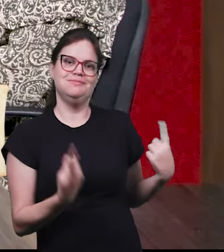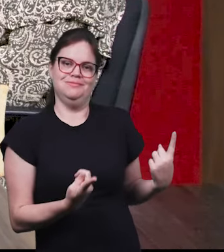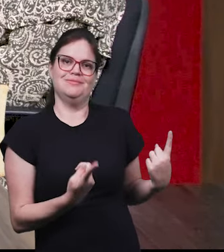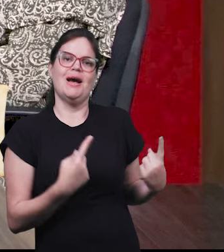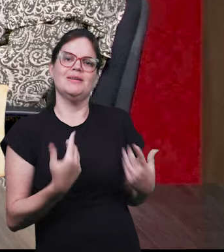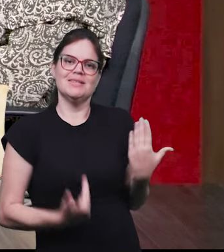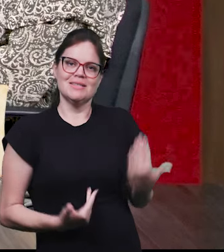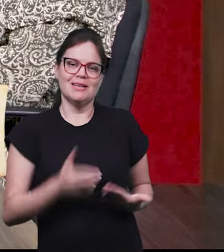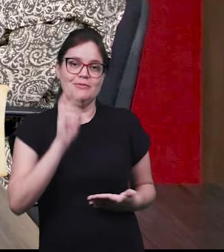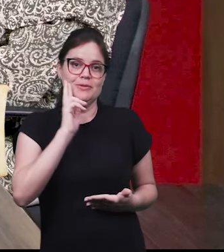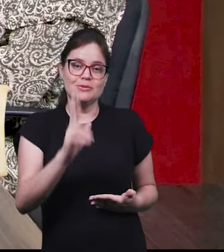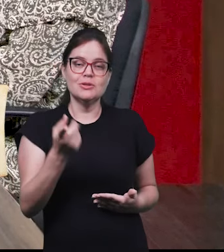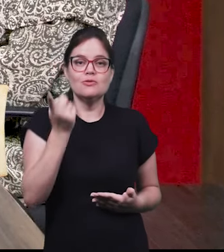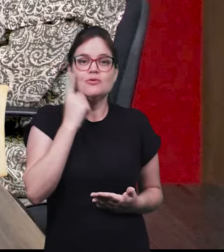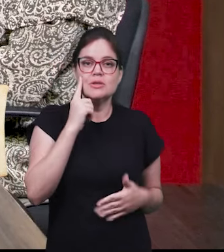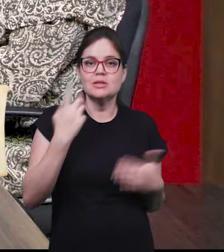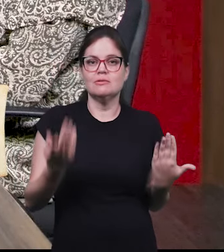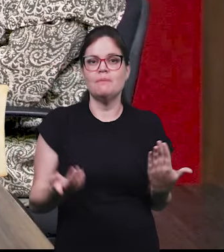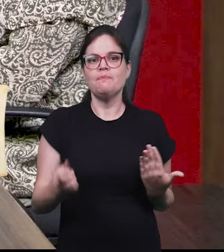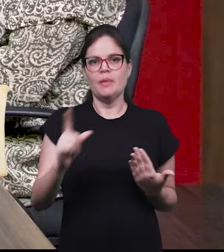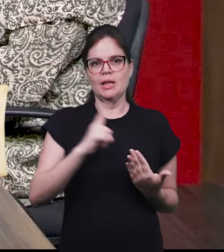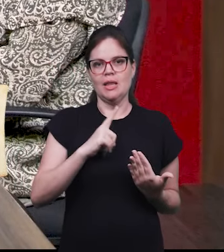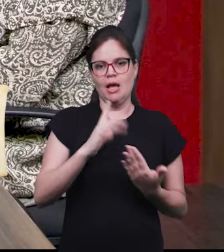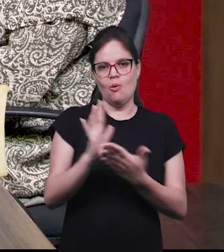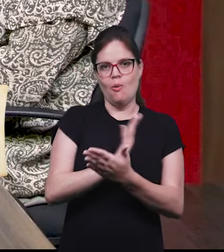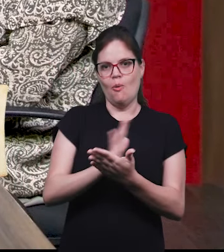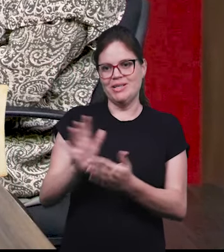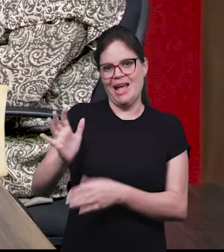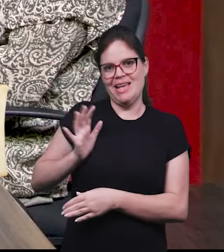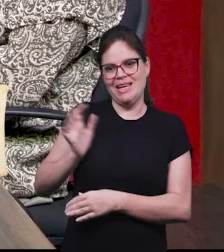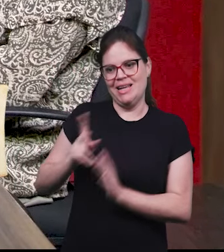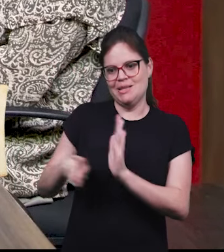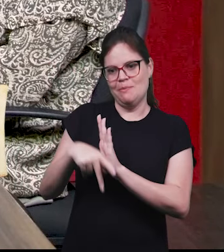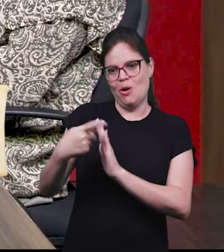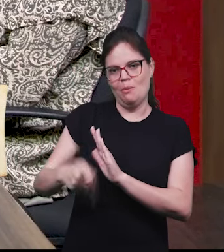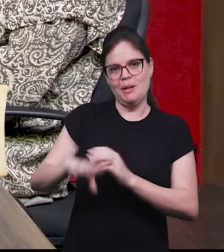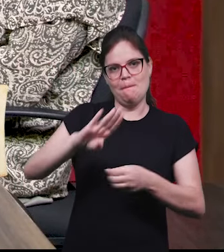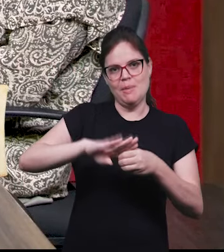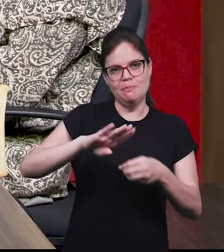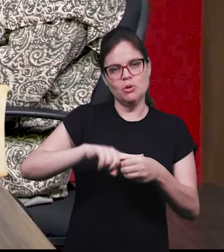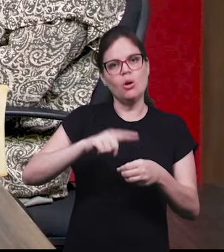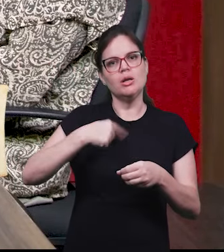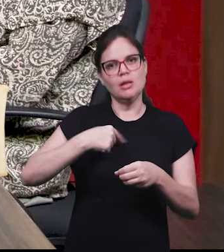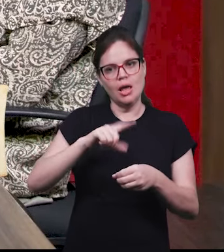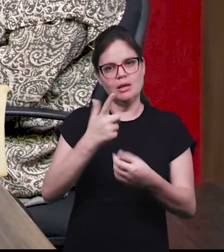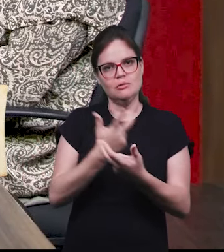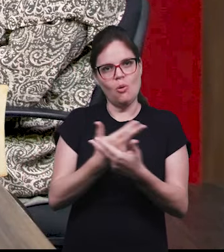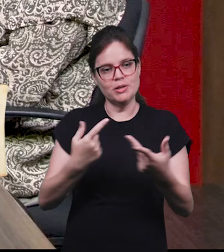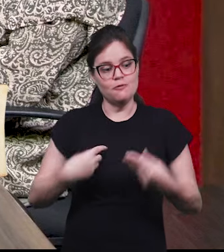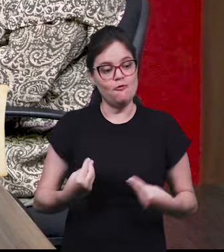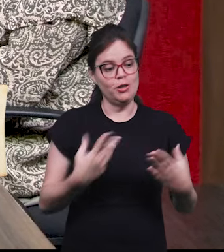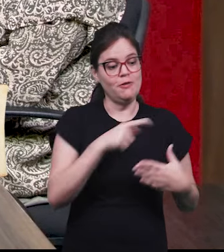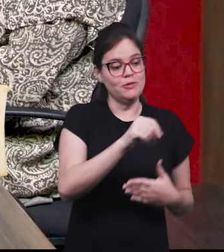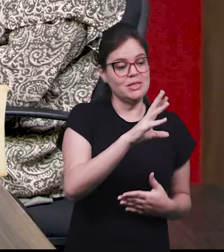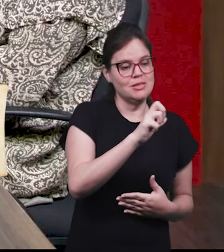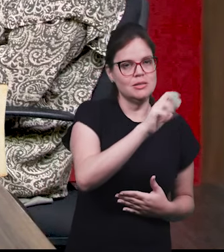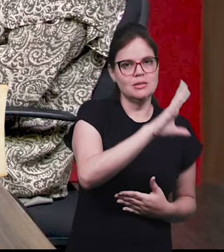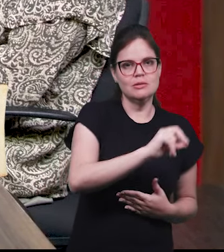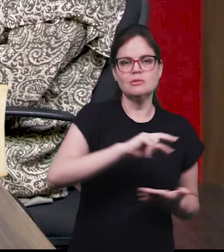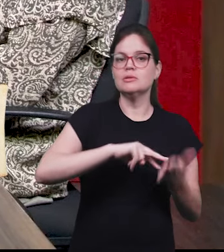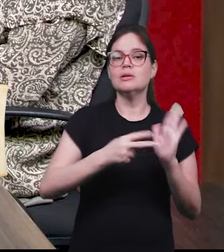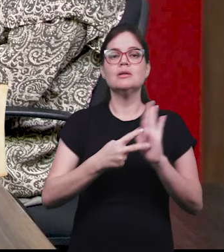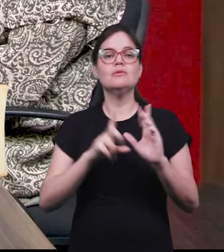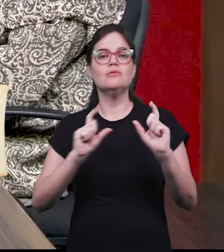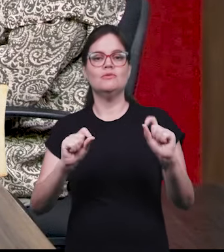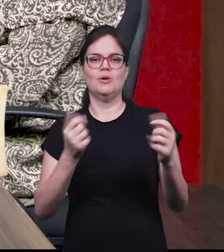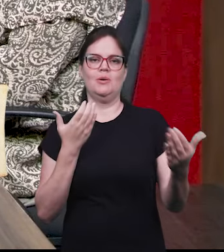riquezas encobertas, né? O texto falando, ou seja, o Senhor revelando os mistérios dessa hora. E nós temos que compreender o seguinte, nós